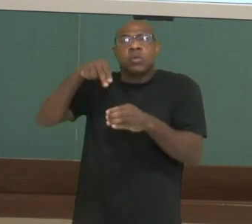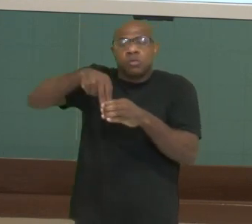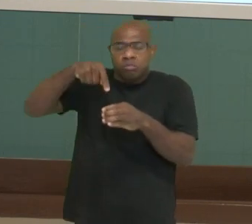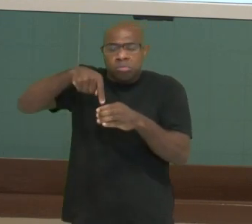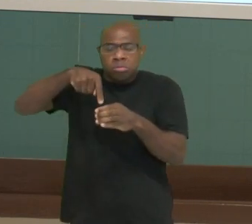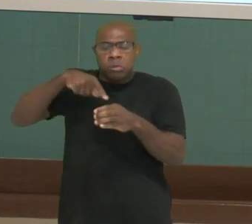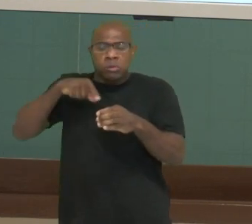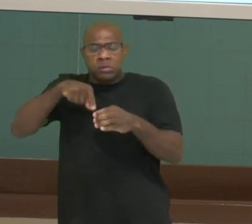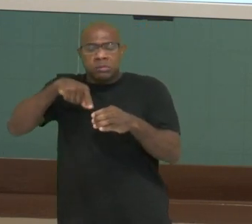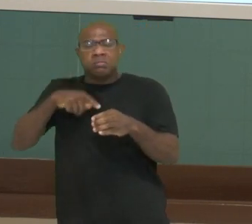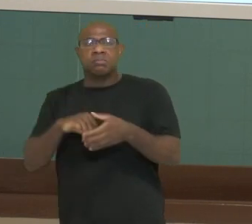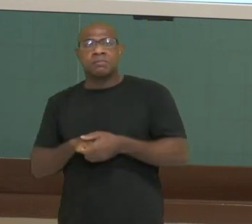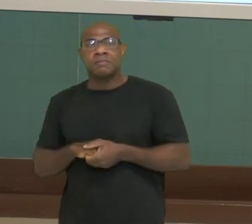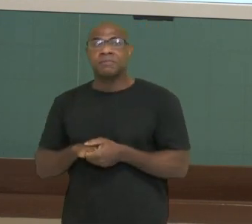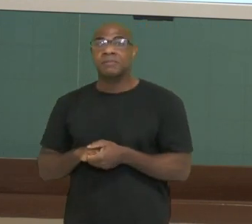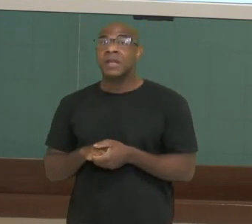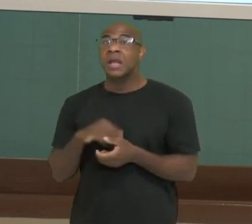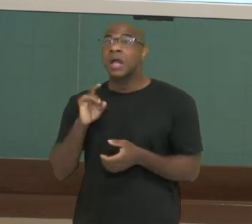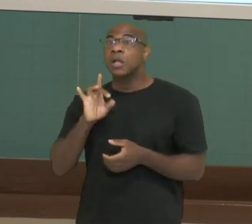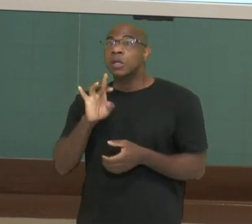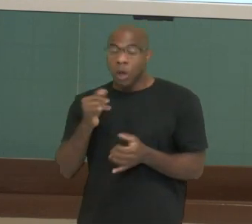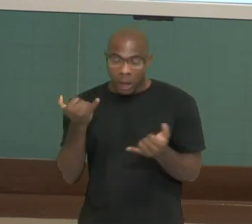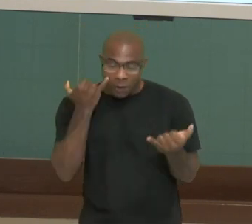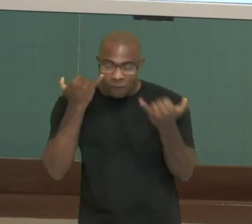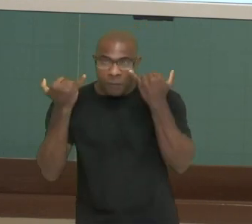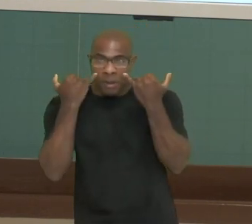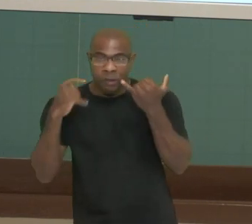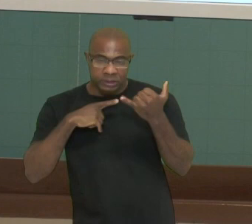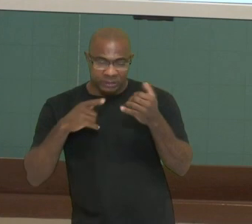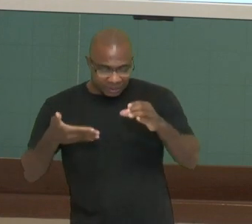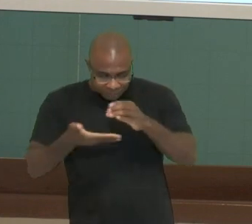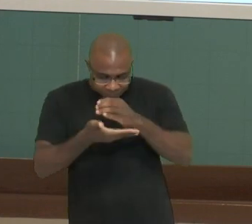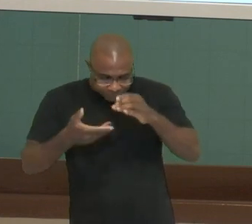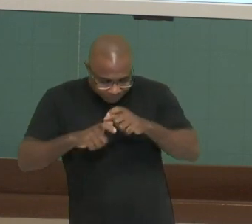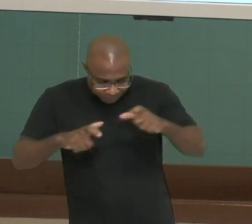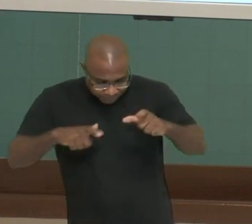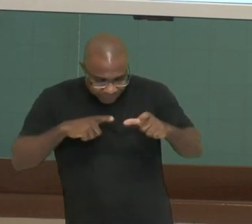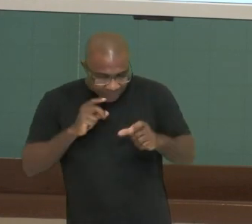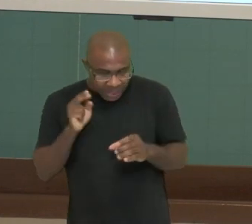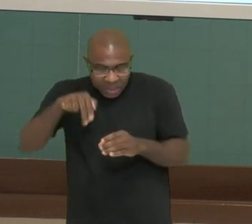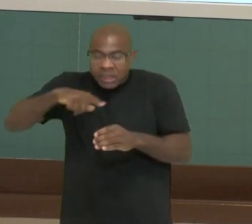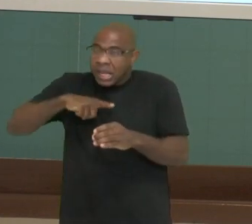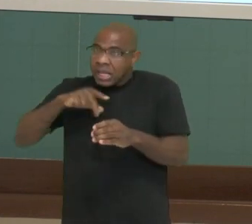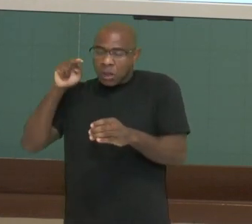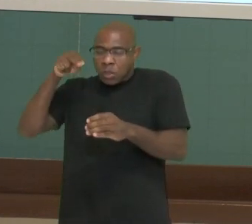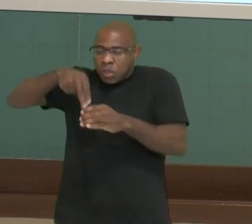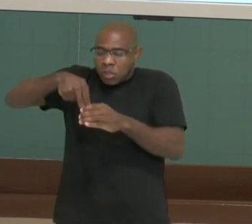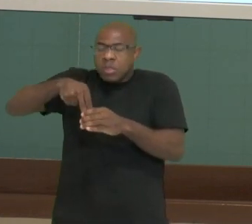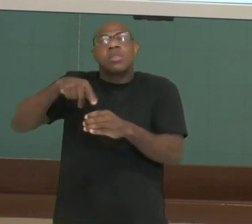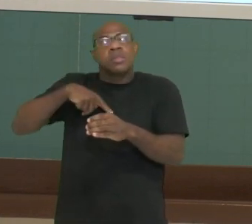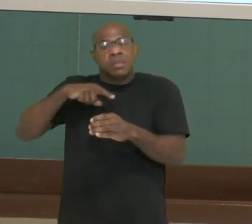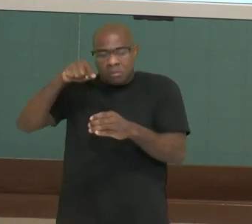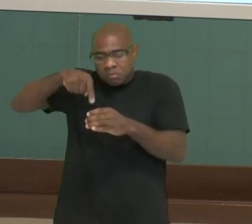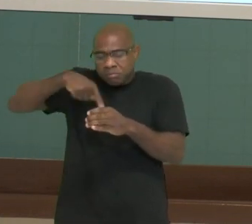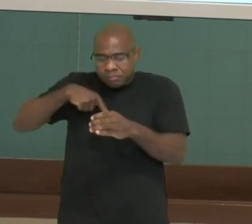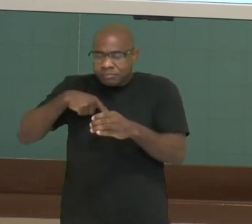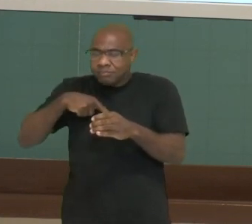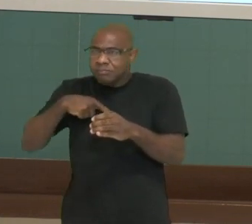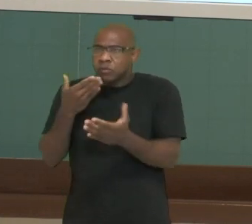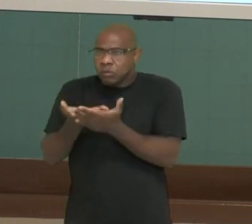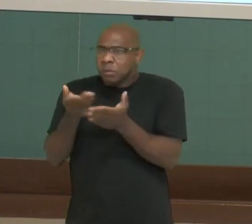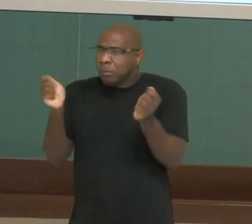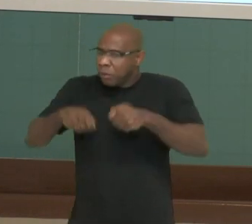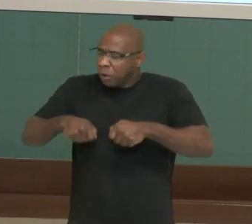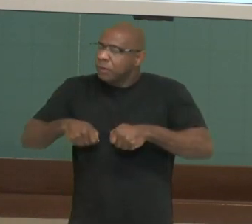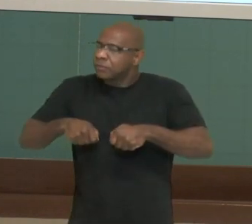pergunta. Apenas com essa informação, que tem núcleo, o estudante pode concluir que se trata